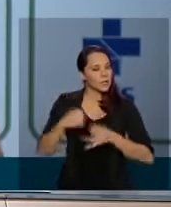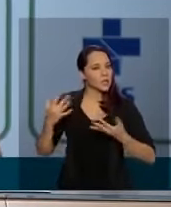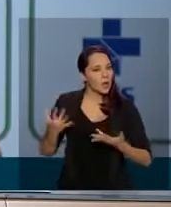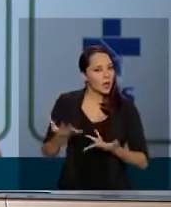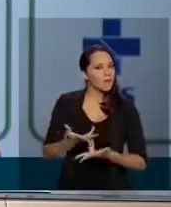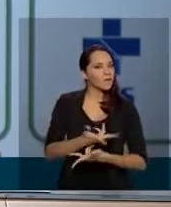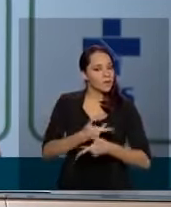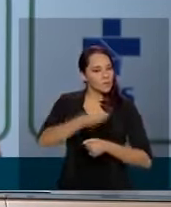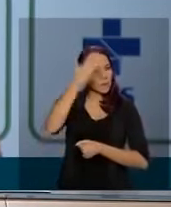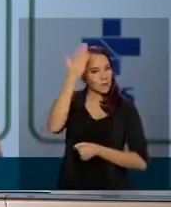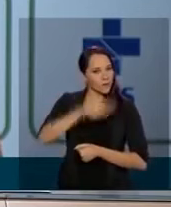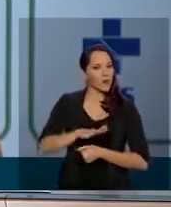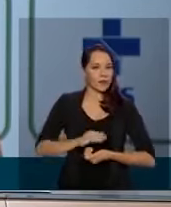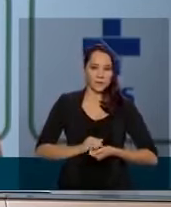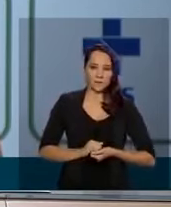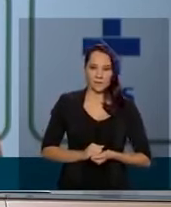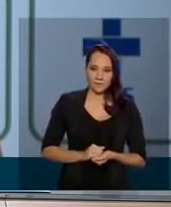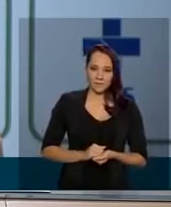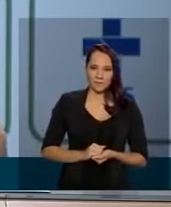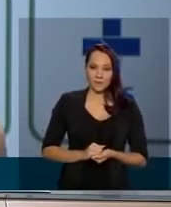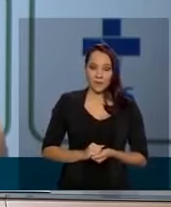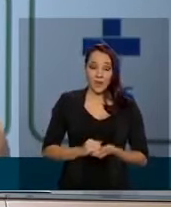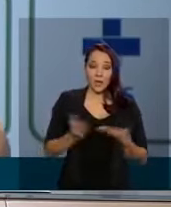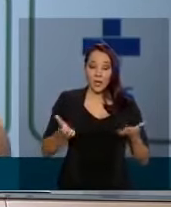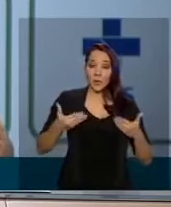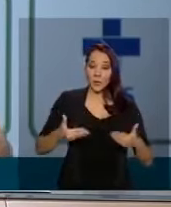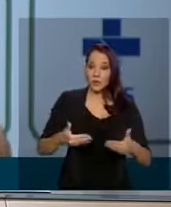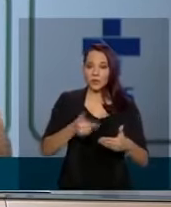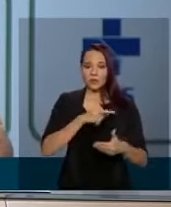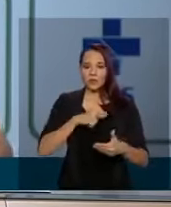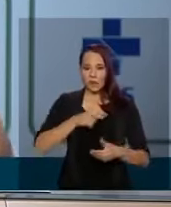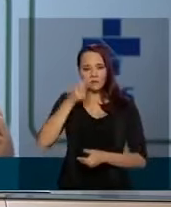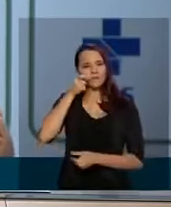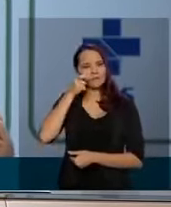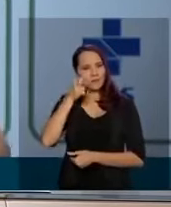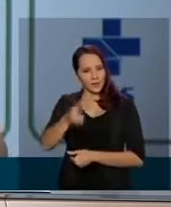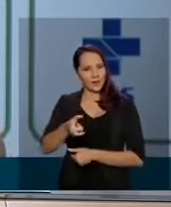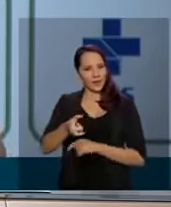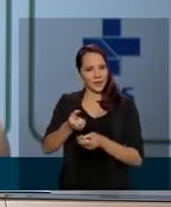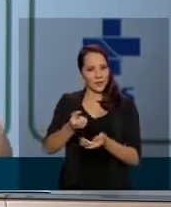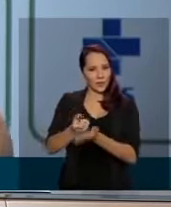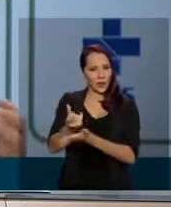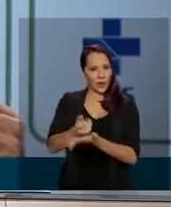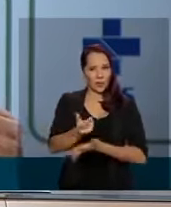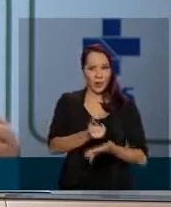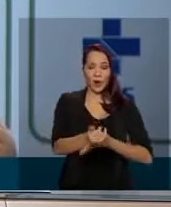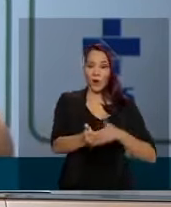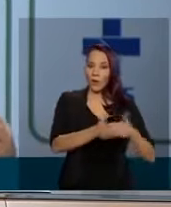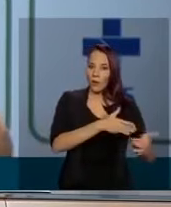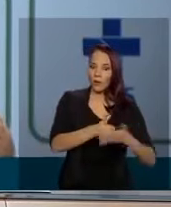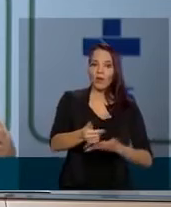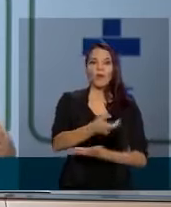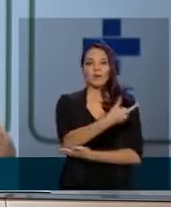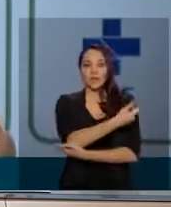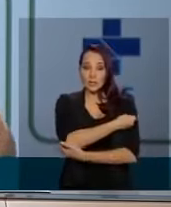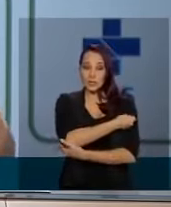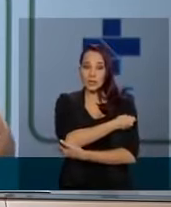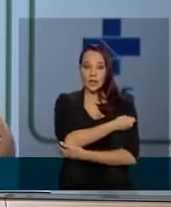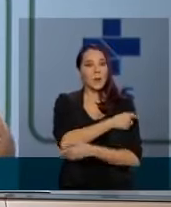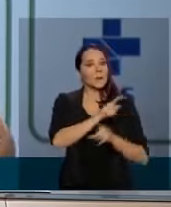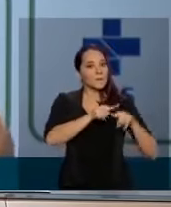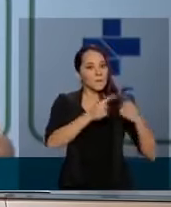eficácia comprovada, né? Então, o Ministério tem total interesse em adquirir qualquer vacina, desde que